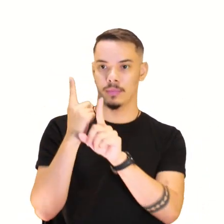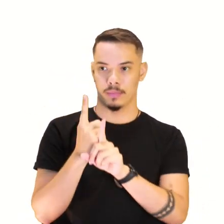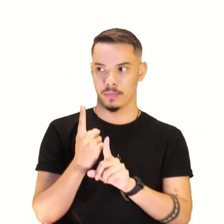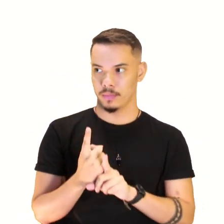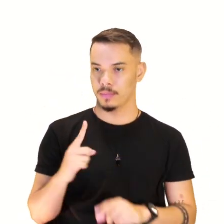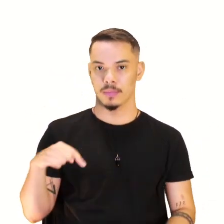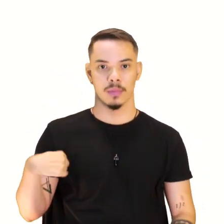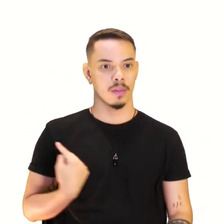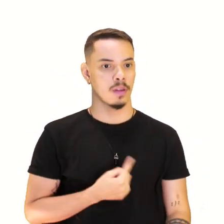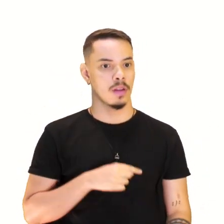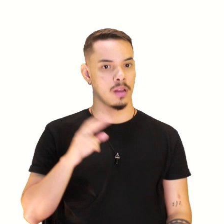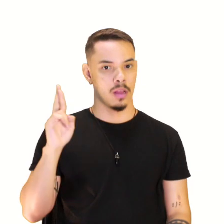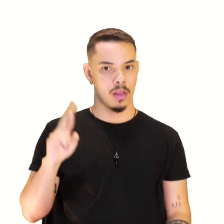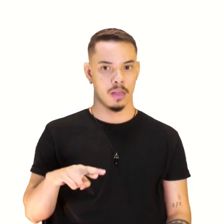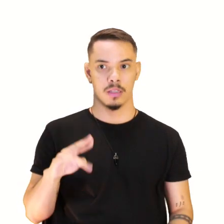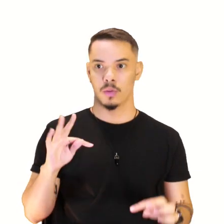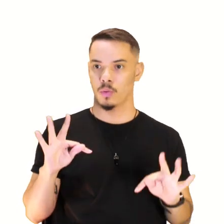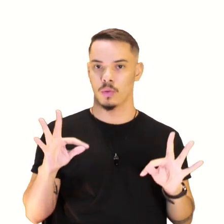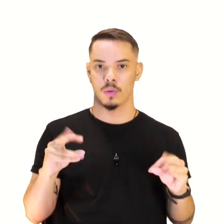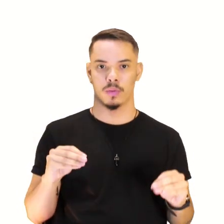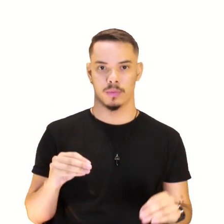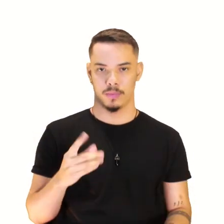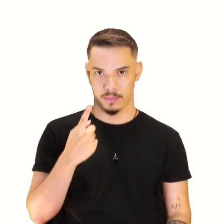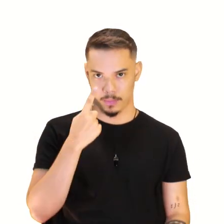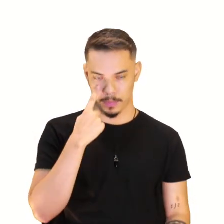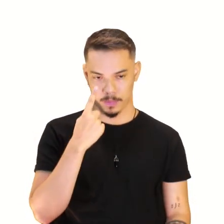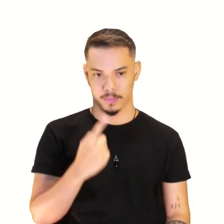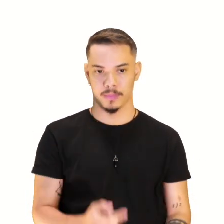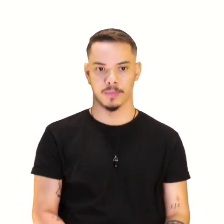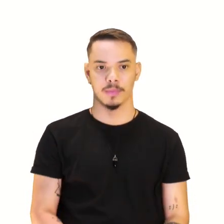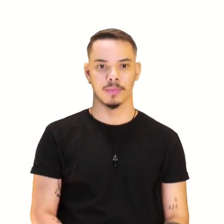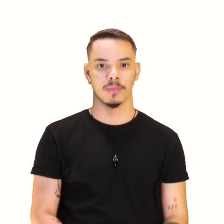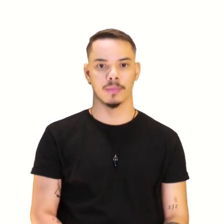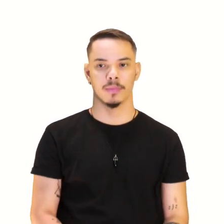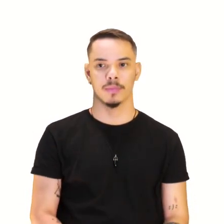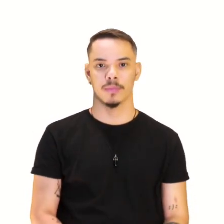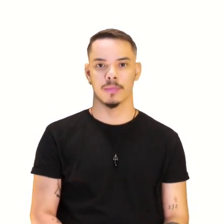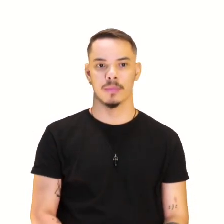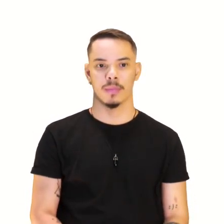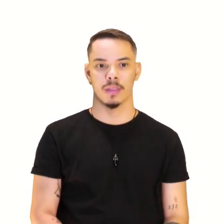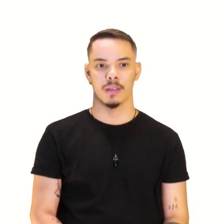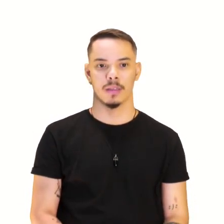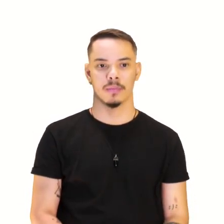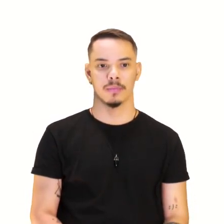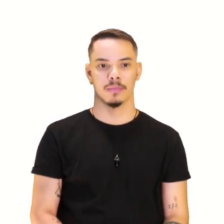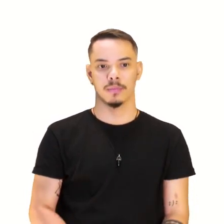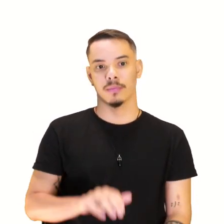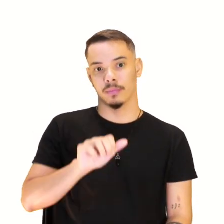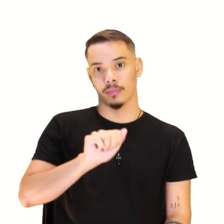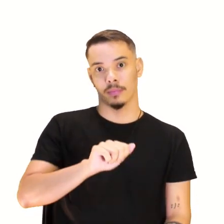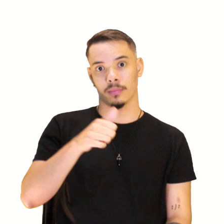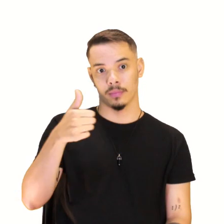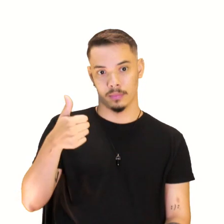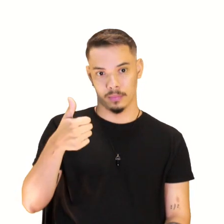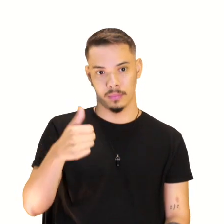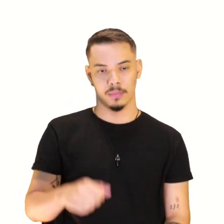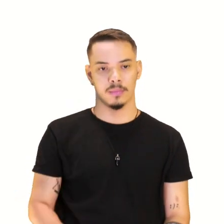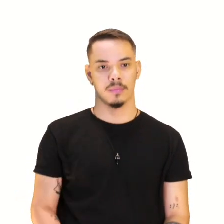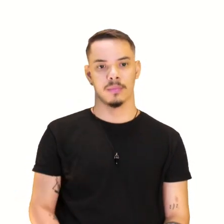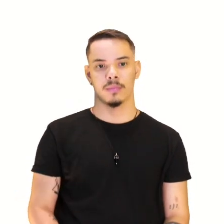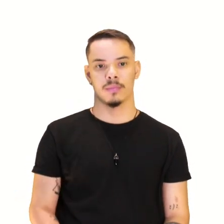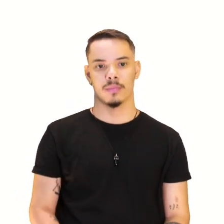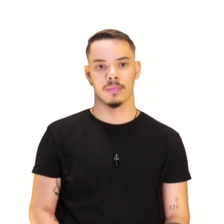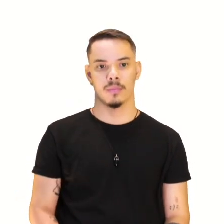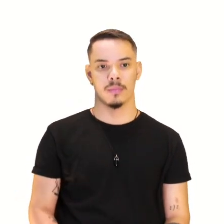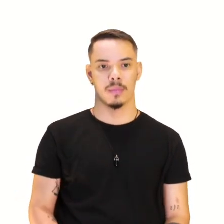nossa razão em todas as situações, tá certo? Beleza? Então aqui quem é o A1 é o primeiro termo e o A2 é o segundo,